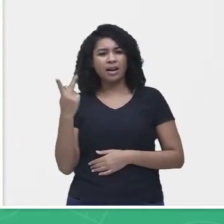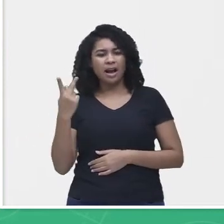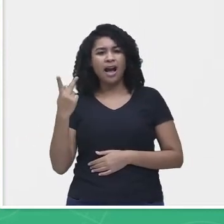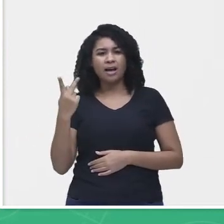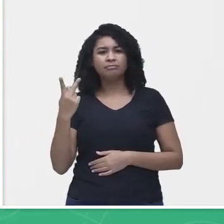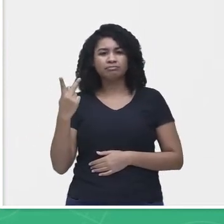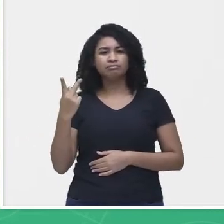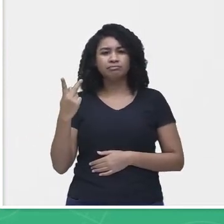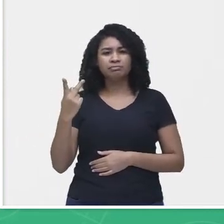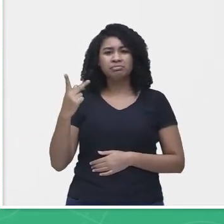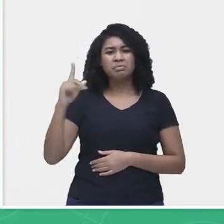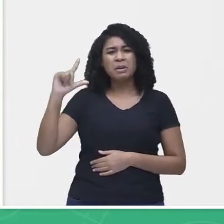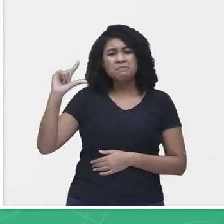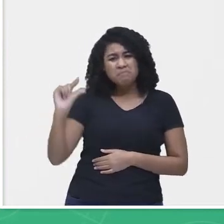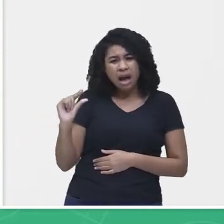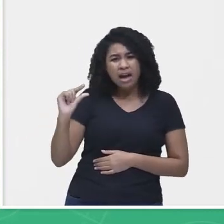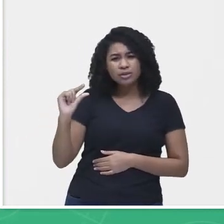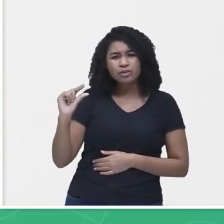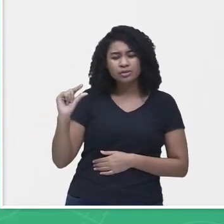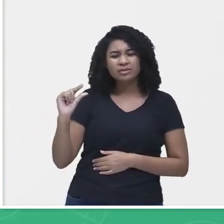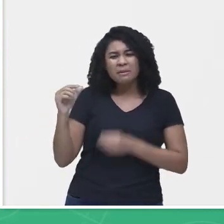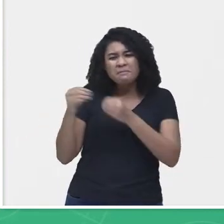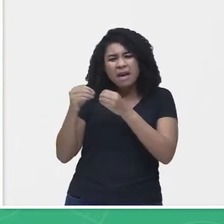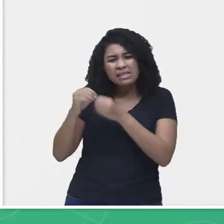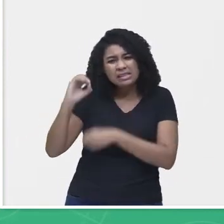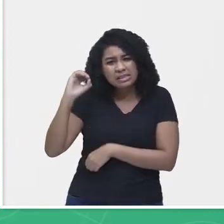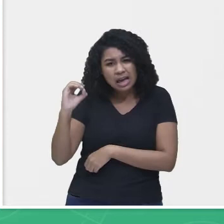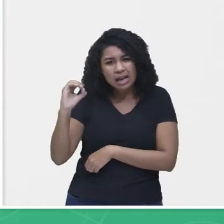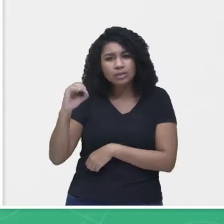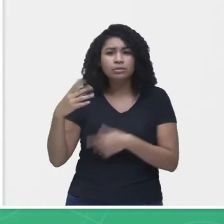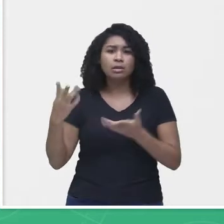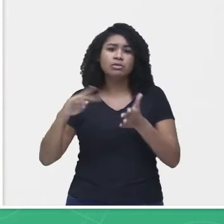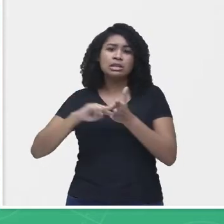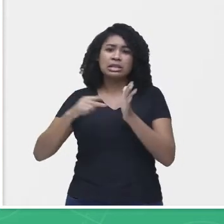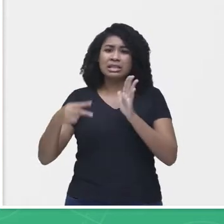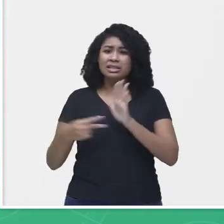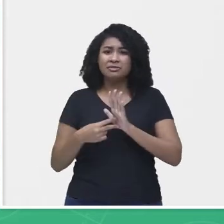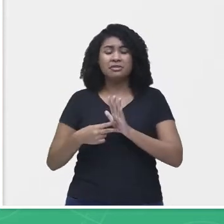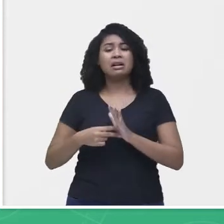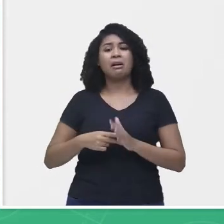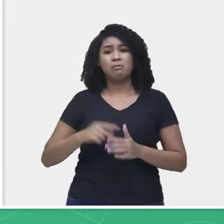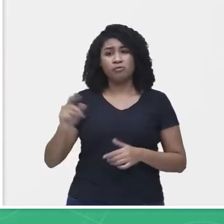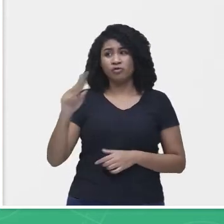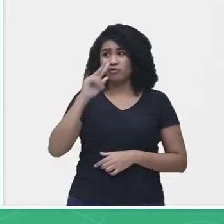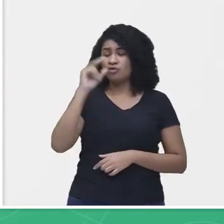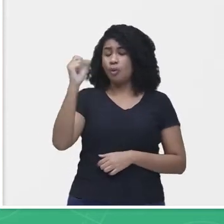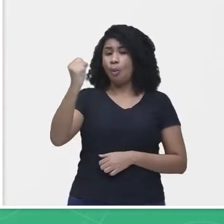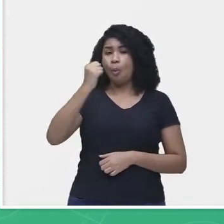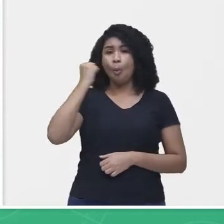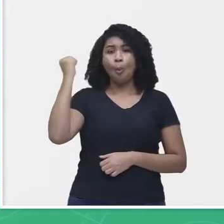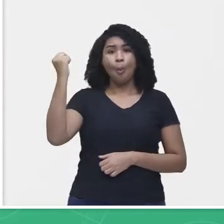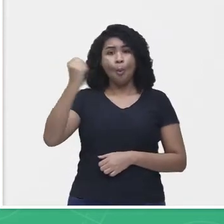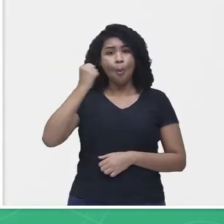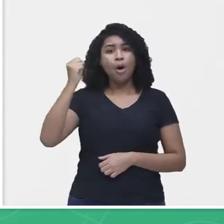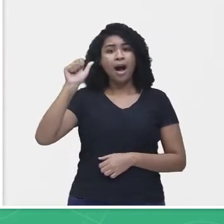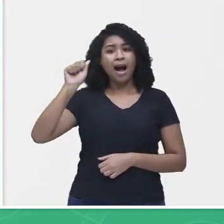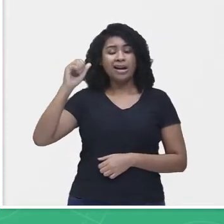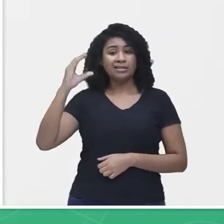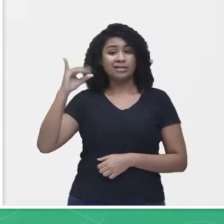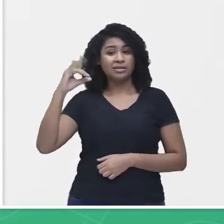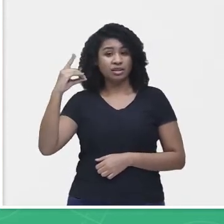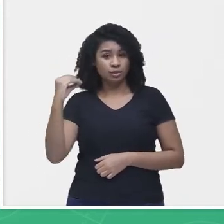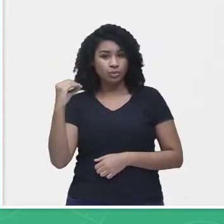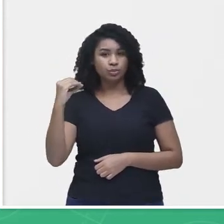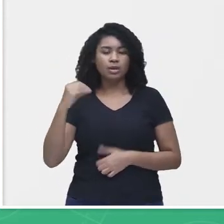que é muito ácido, né? Então, o quimo, ele chega no intestino delgado bem ácido. E nessas regiões onde